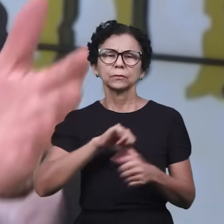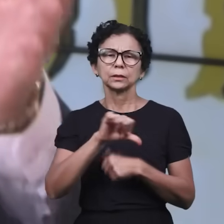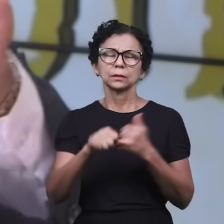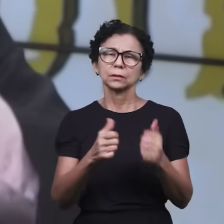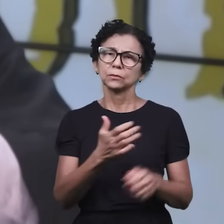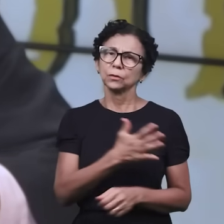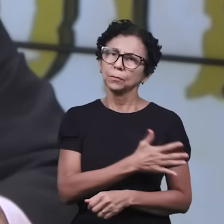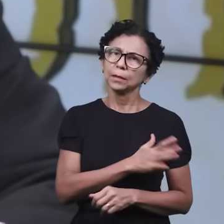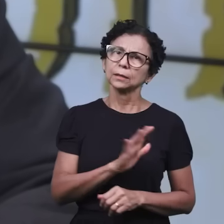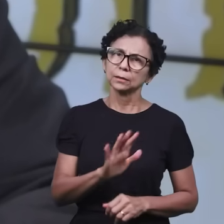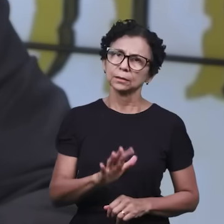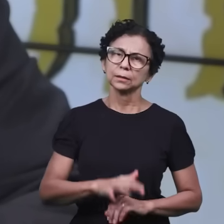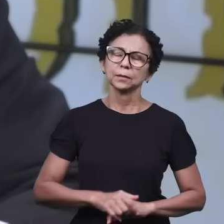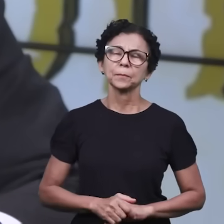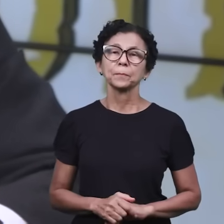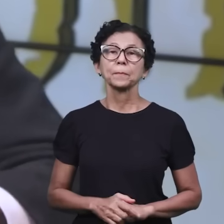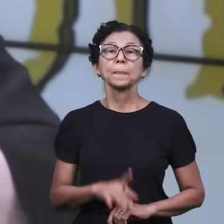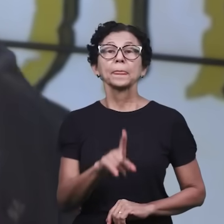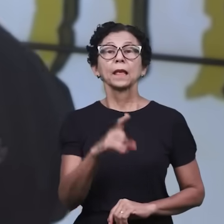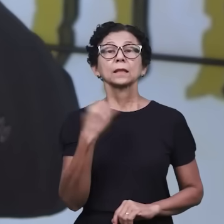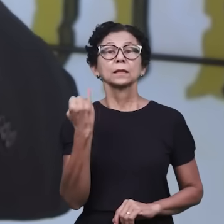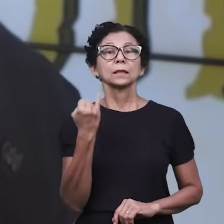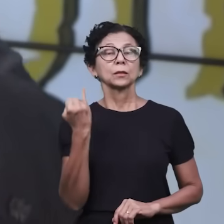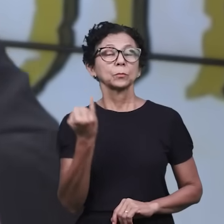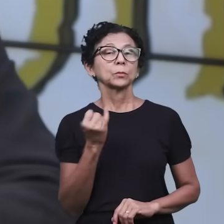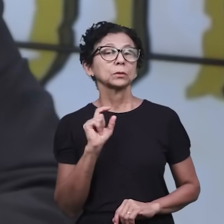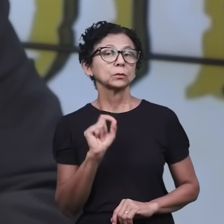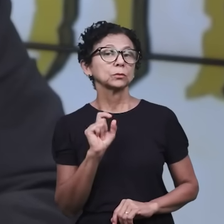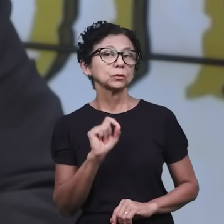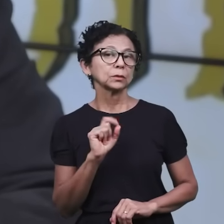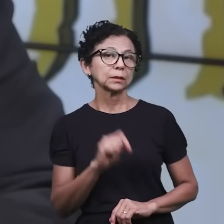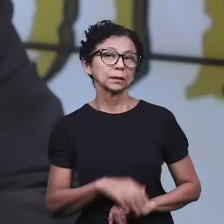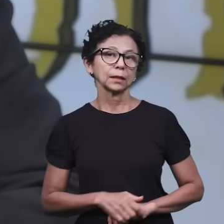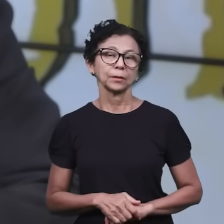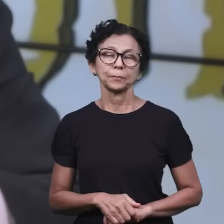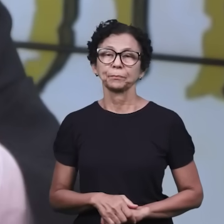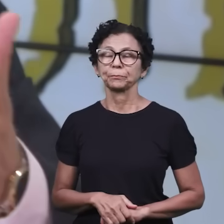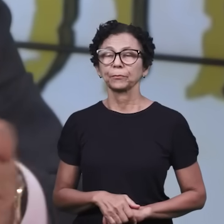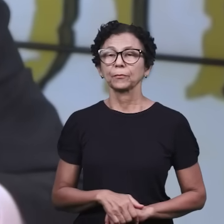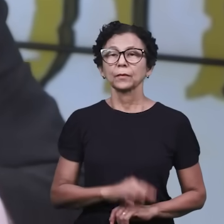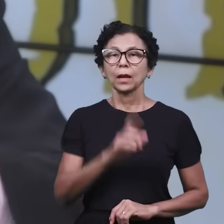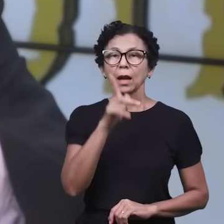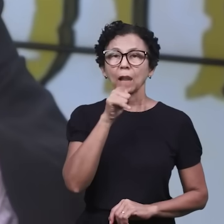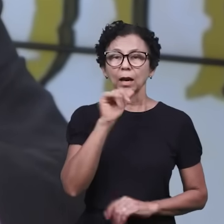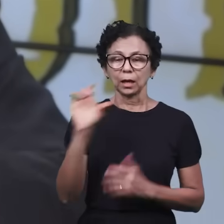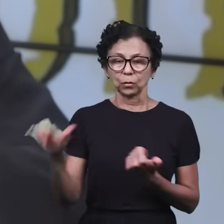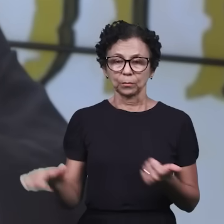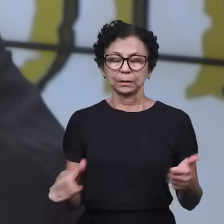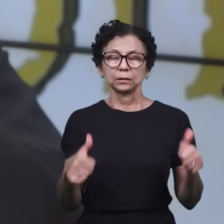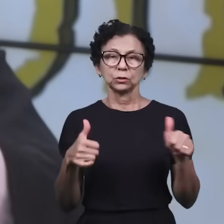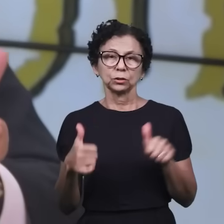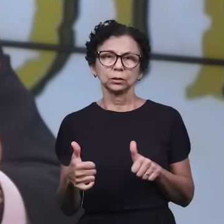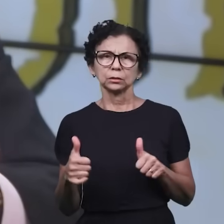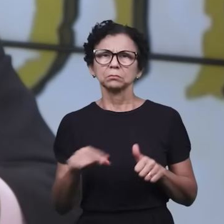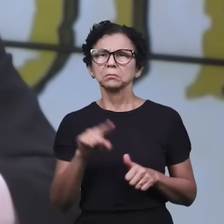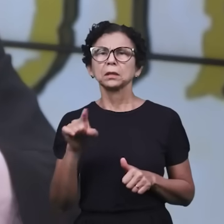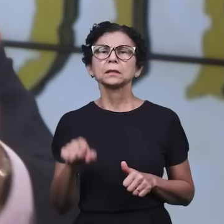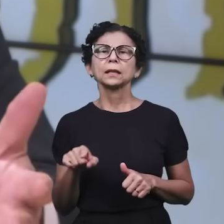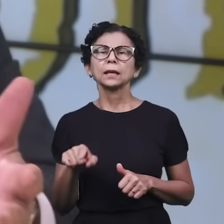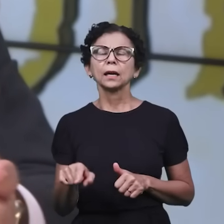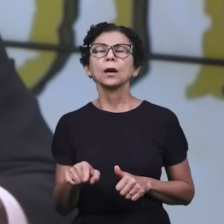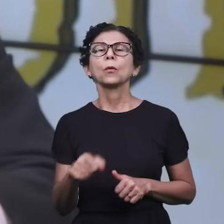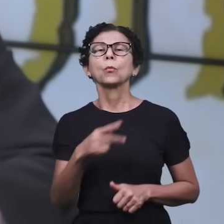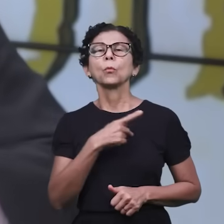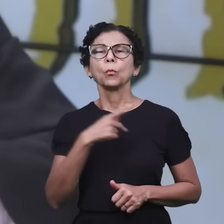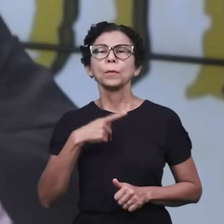como o velho homem está ficando, e quando você sobe, é o novo homem, o homem que foi, entregou